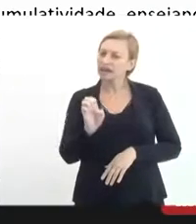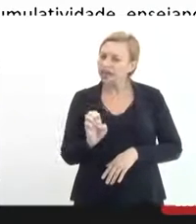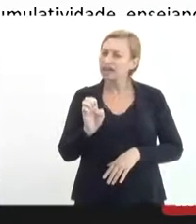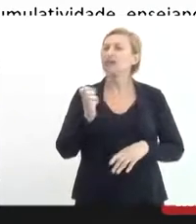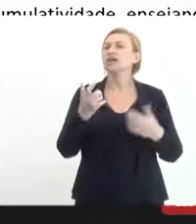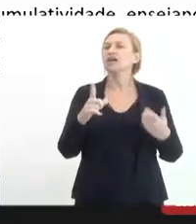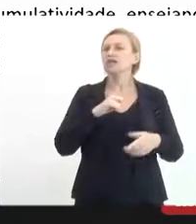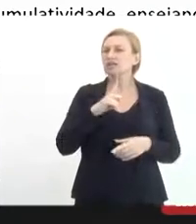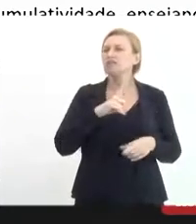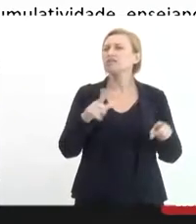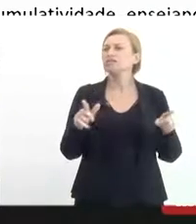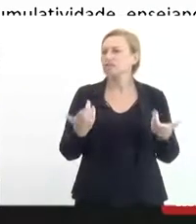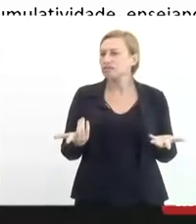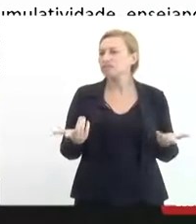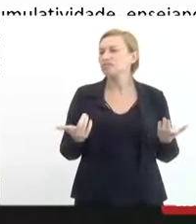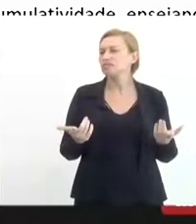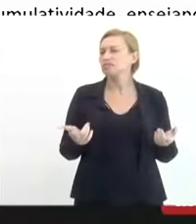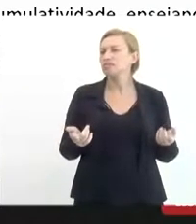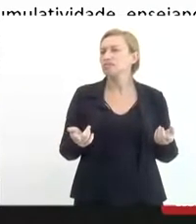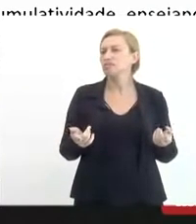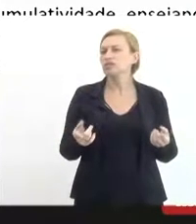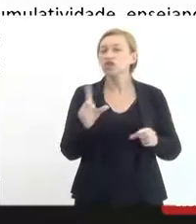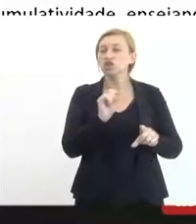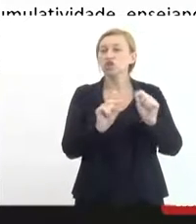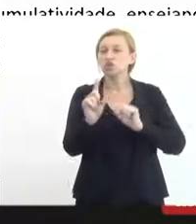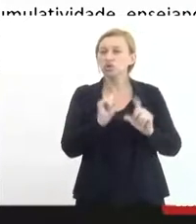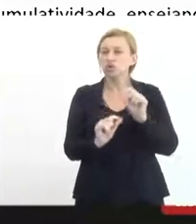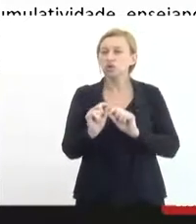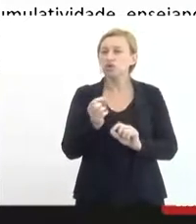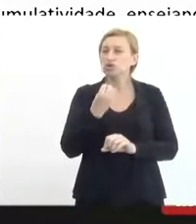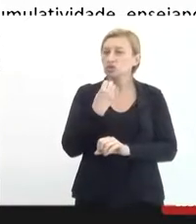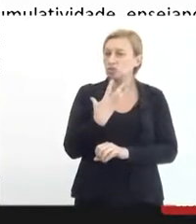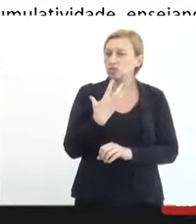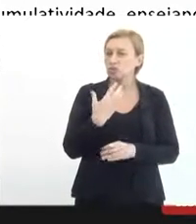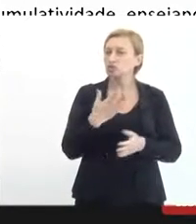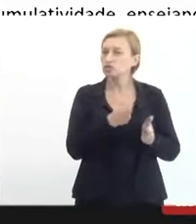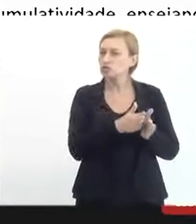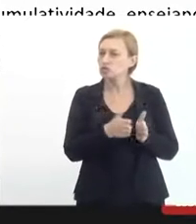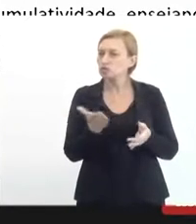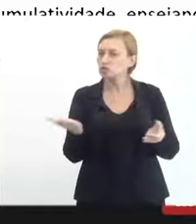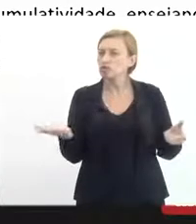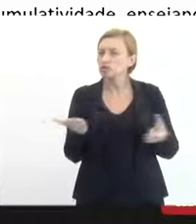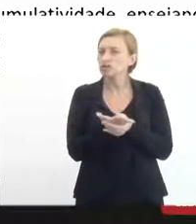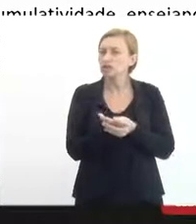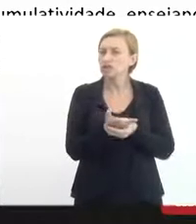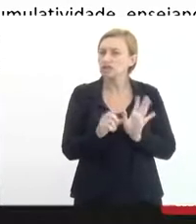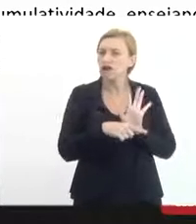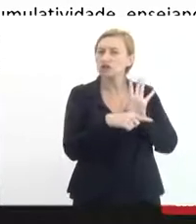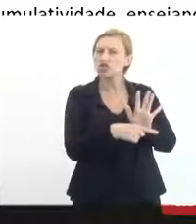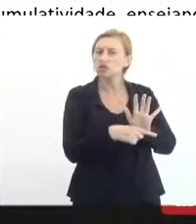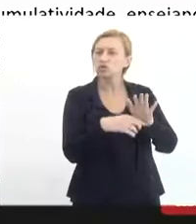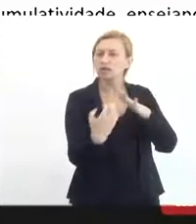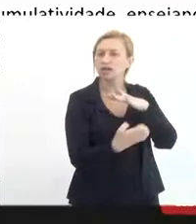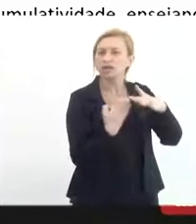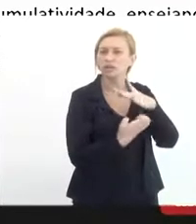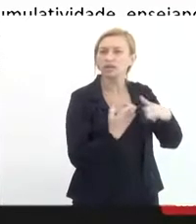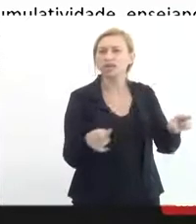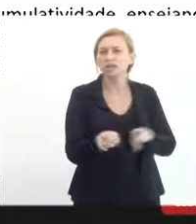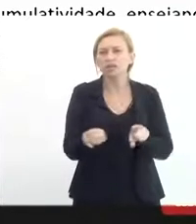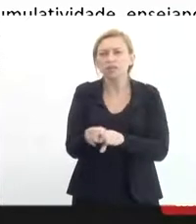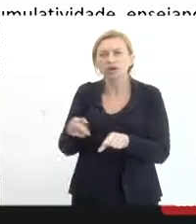também decisões favoráveis em processos específicos da companhia e também